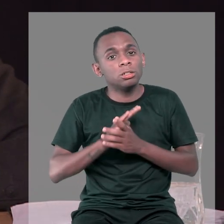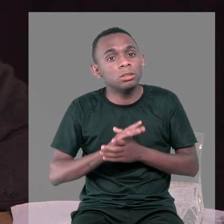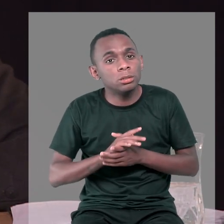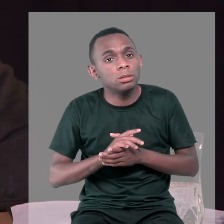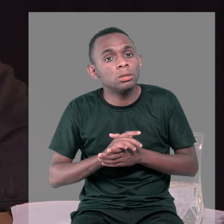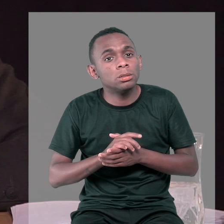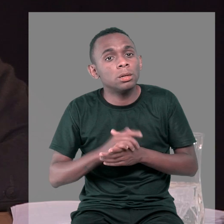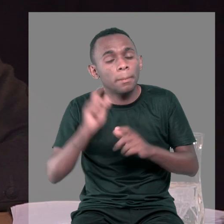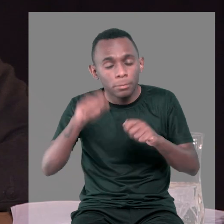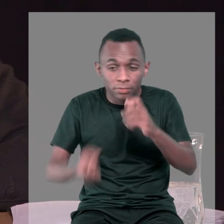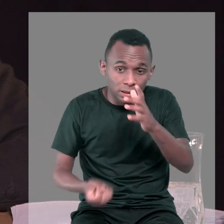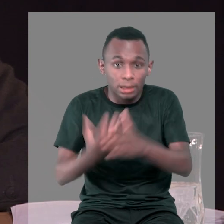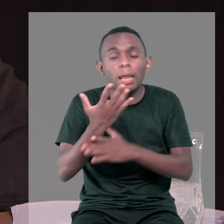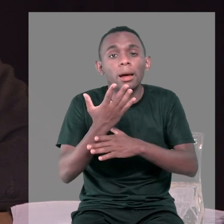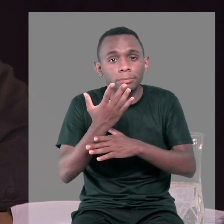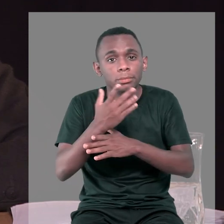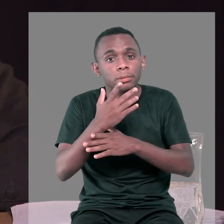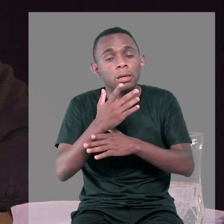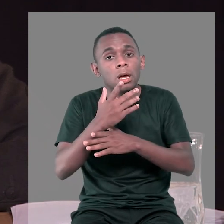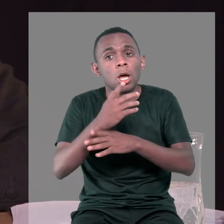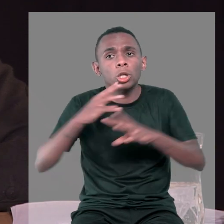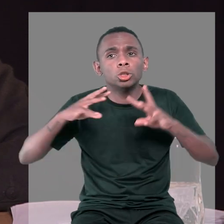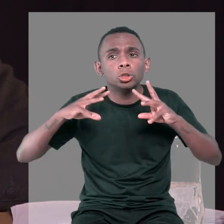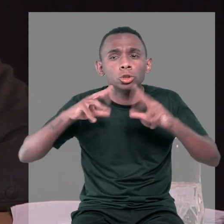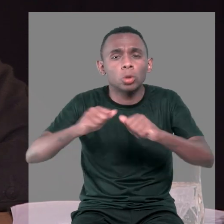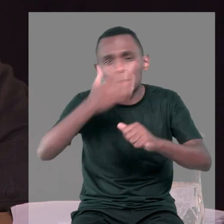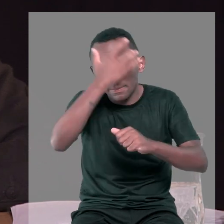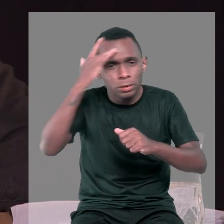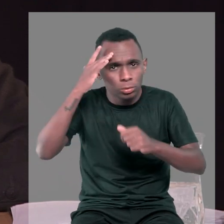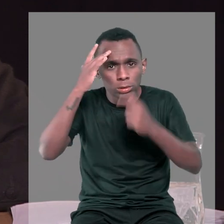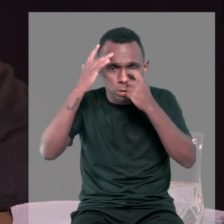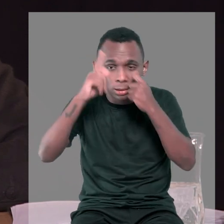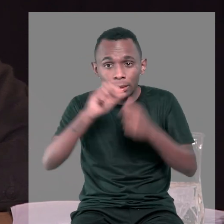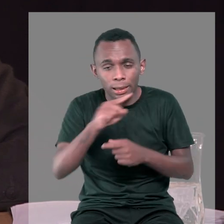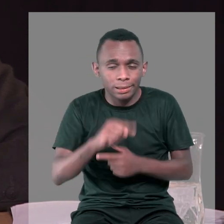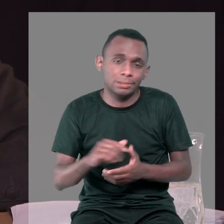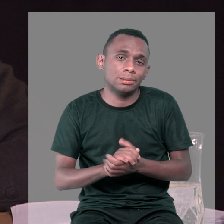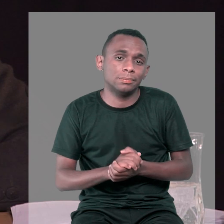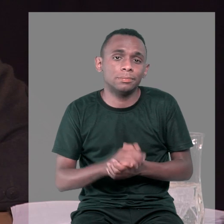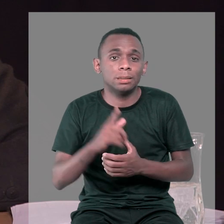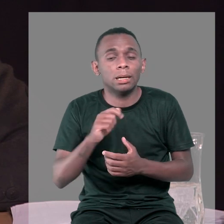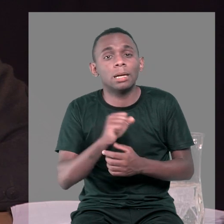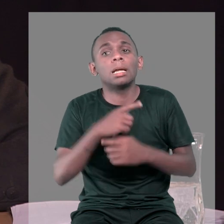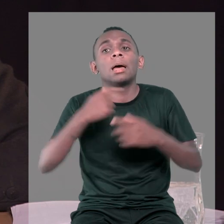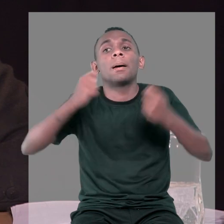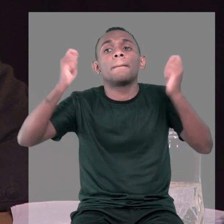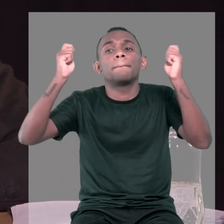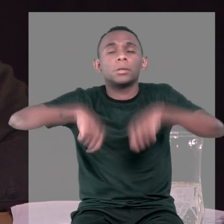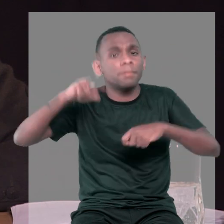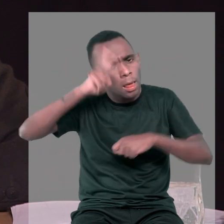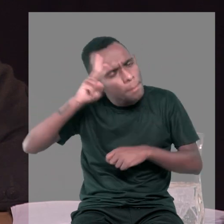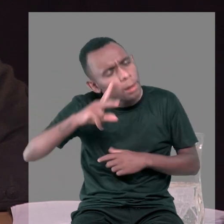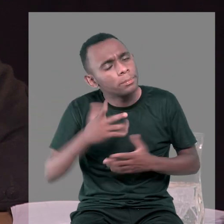os dias, todos que têm apreço pela honra, pela liberdade e pela vida de todos